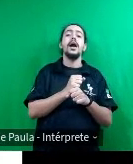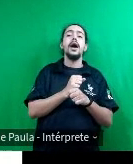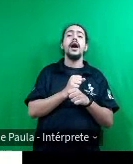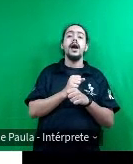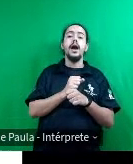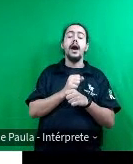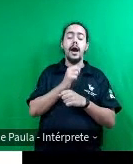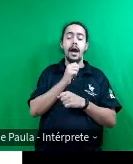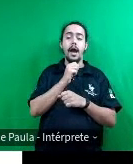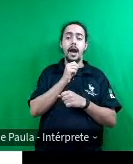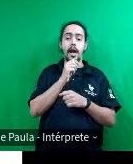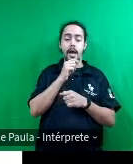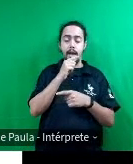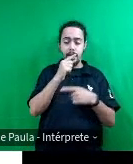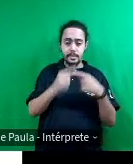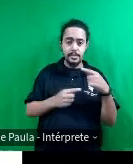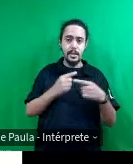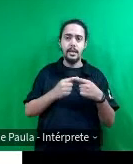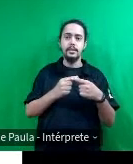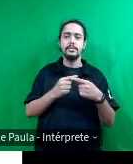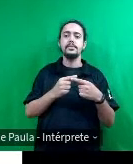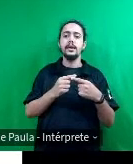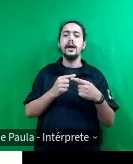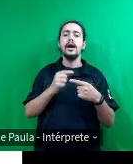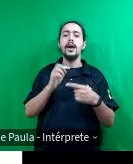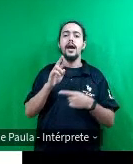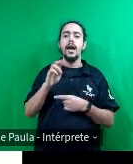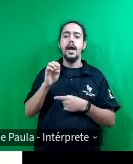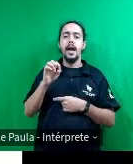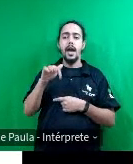cálculo de resistência equivalente de